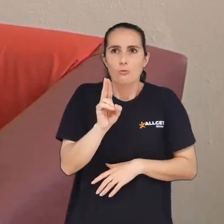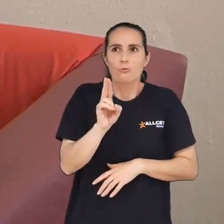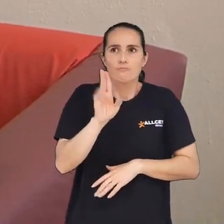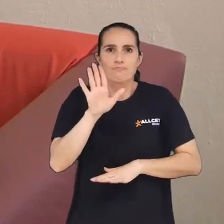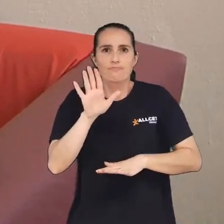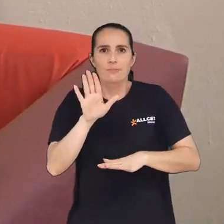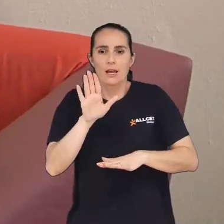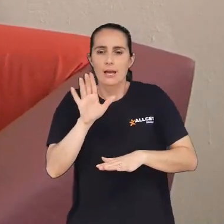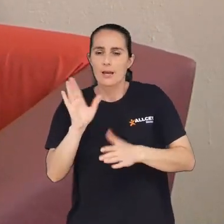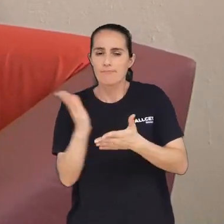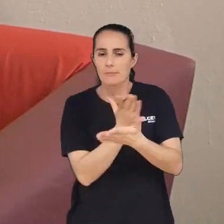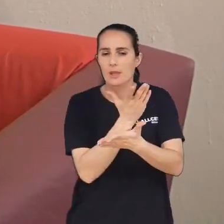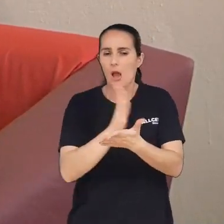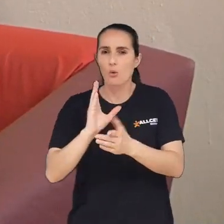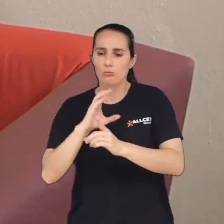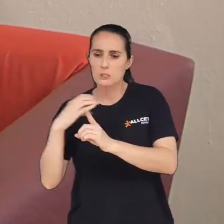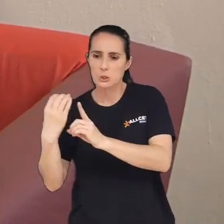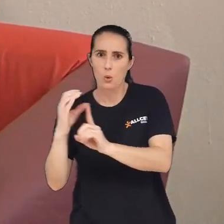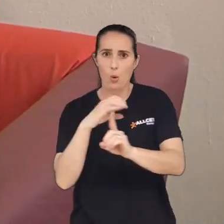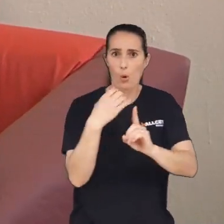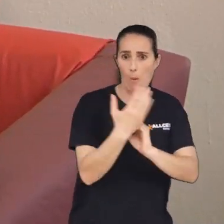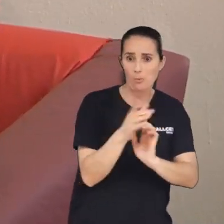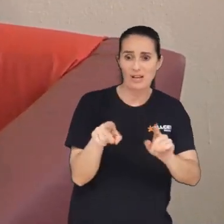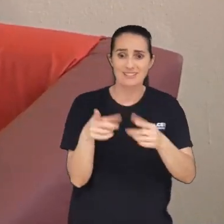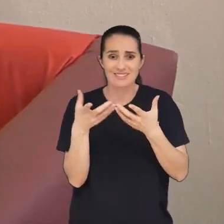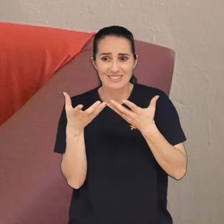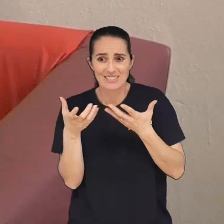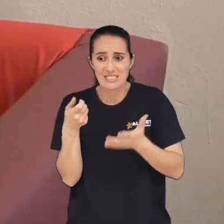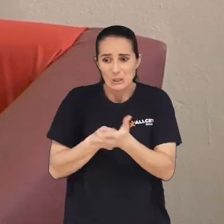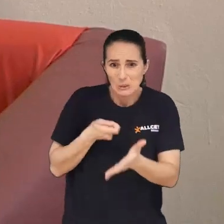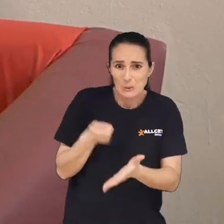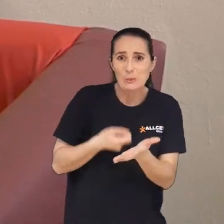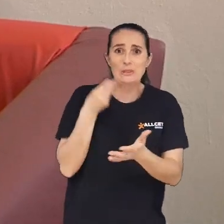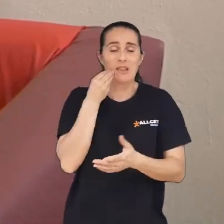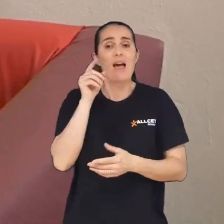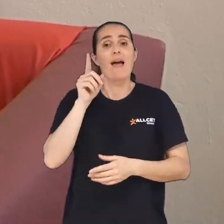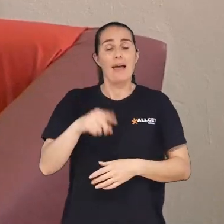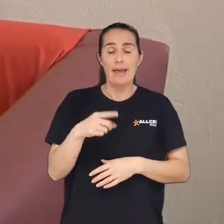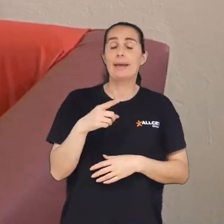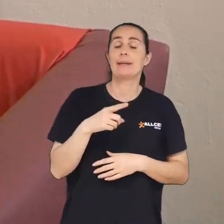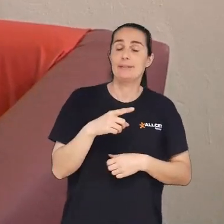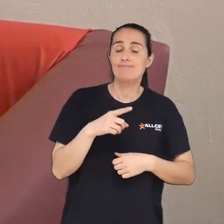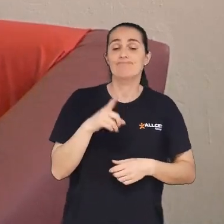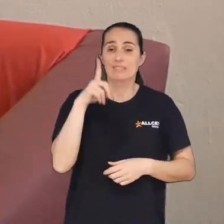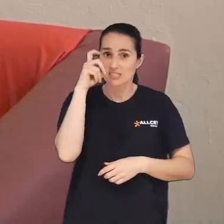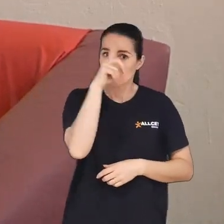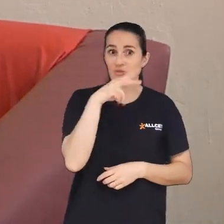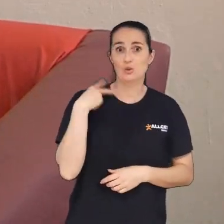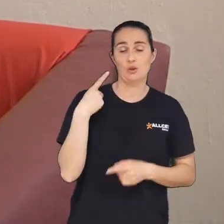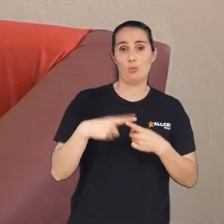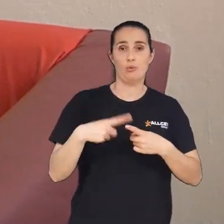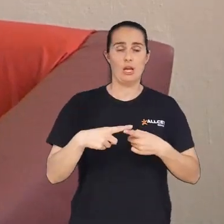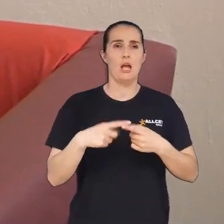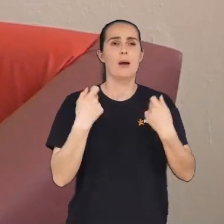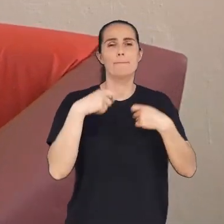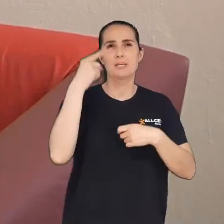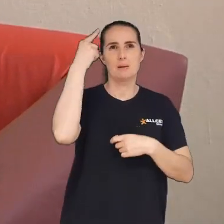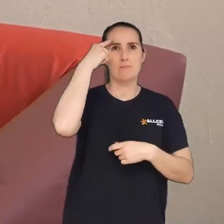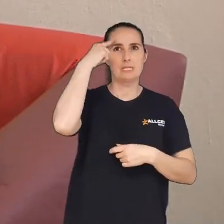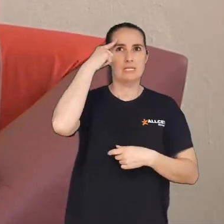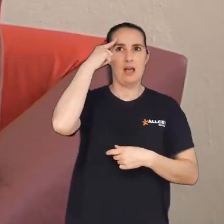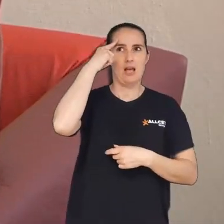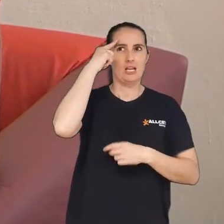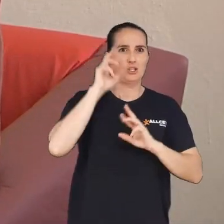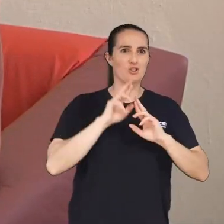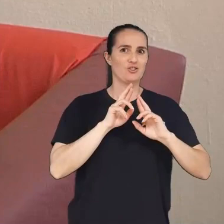comunidades buscam alternativas, é um papel difícil para o vereador, porque ele precisa sair daquela linha de pensamento que ele sempre está